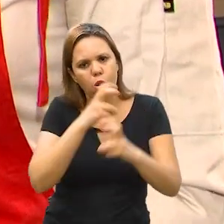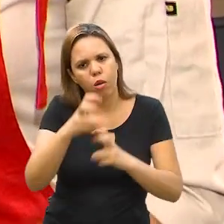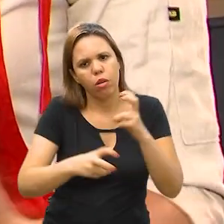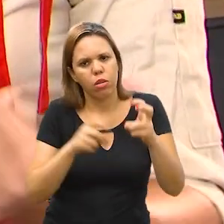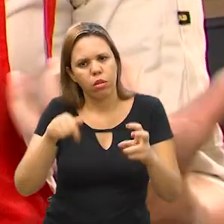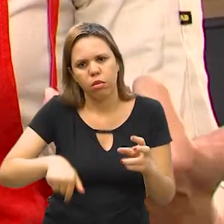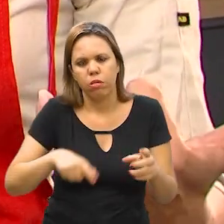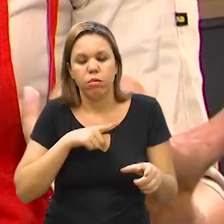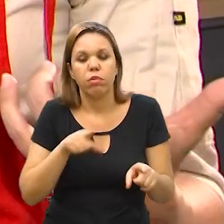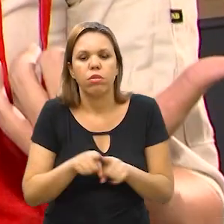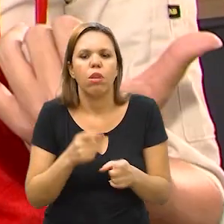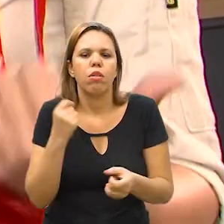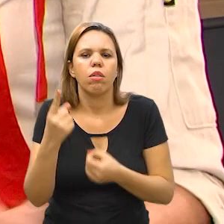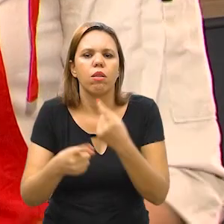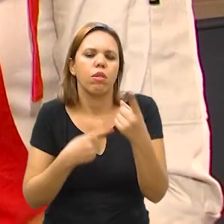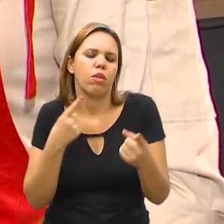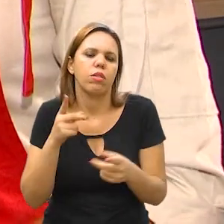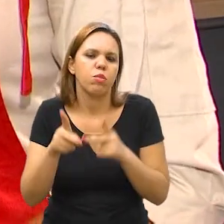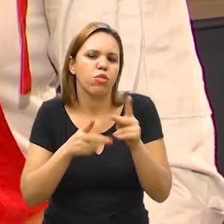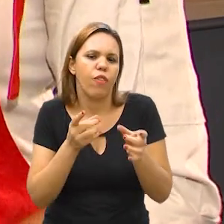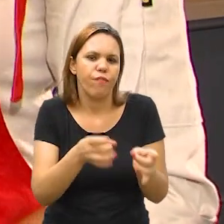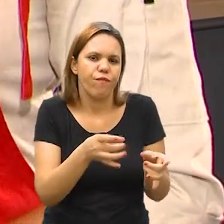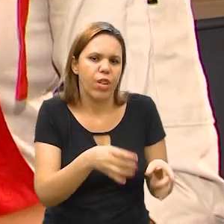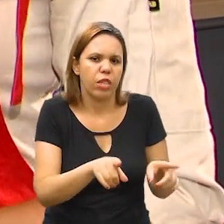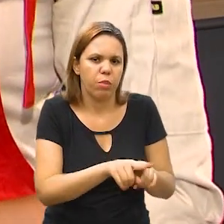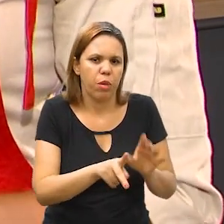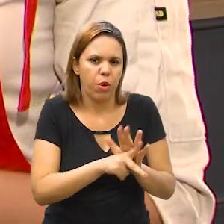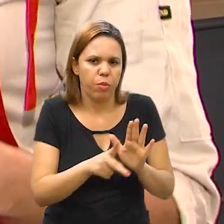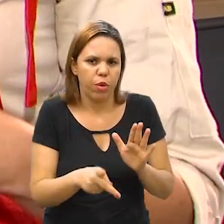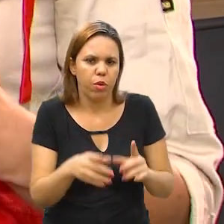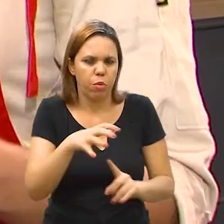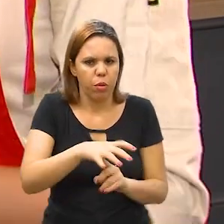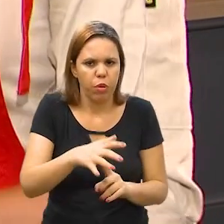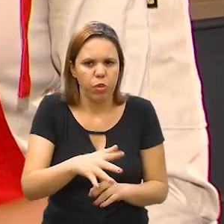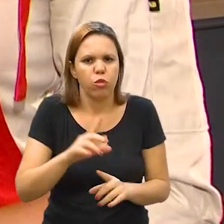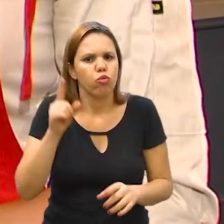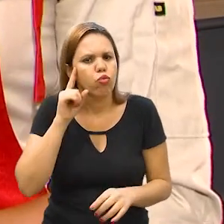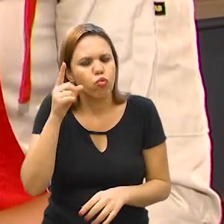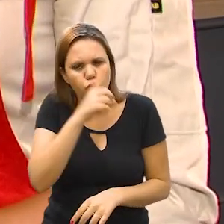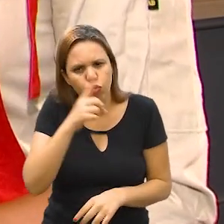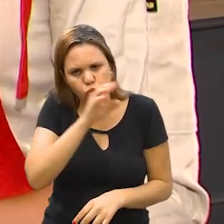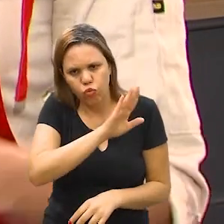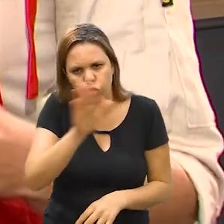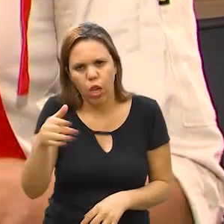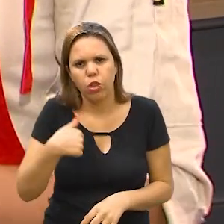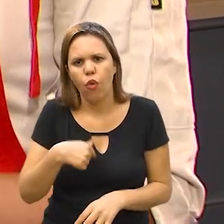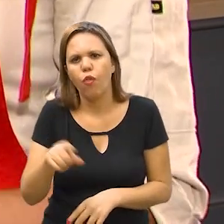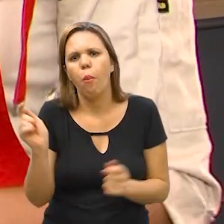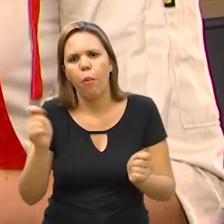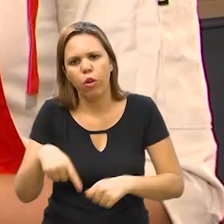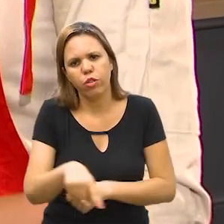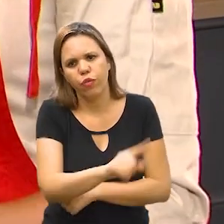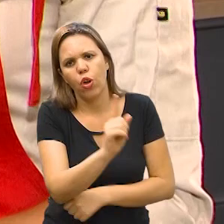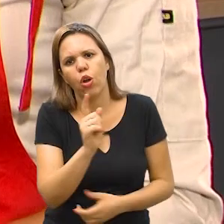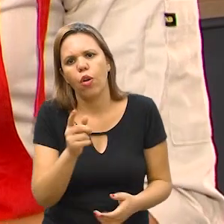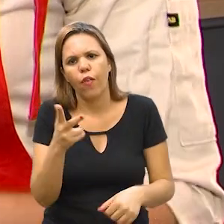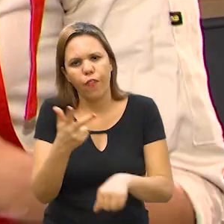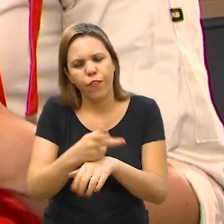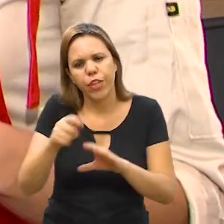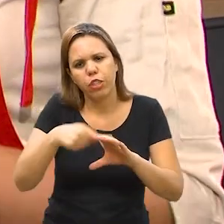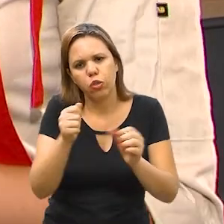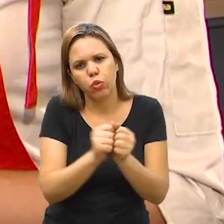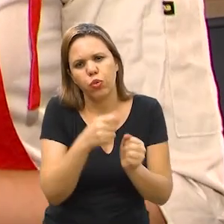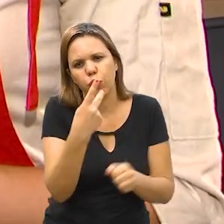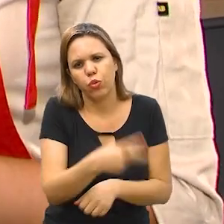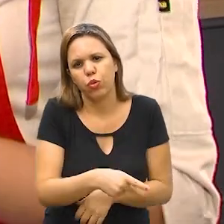Ecológico. Então um dos meus fornecedores, ele tem uma banquinha lá, então todo domingo, quando eu posso, eu vou lá, faço um vídeo com